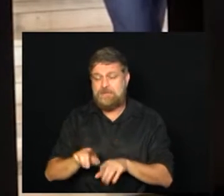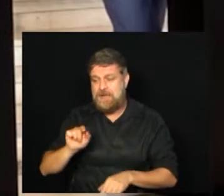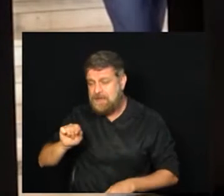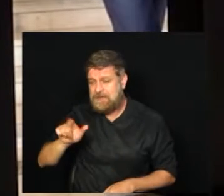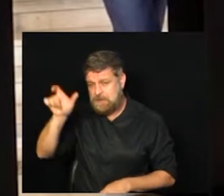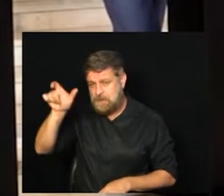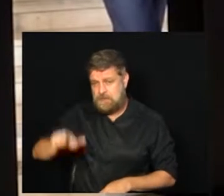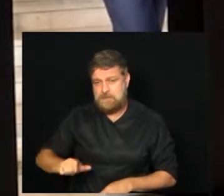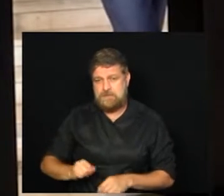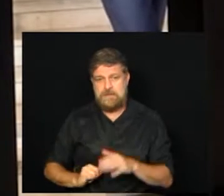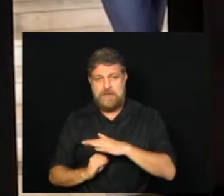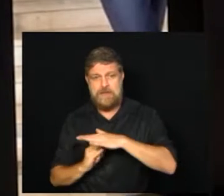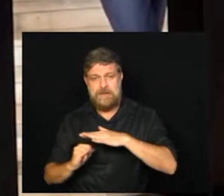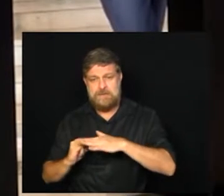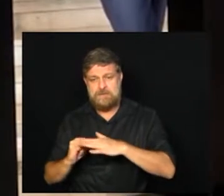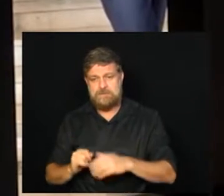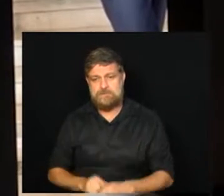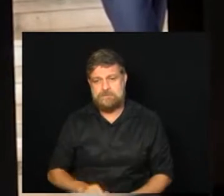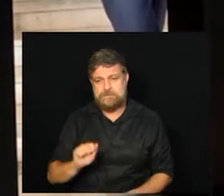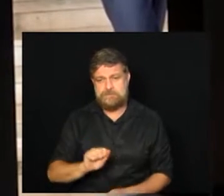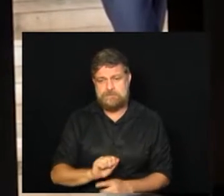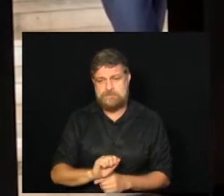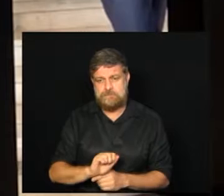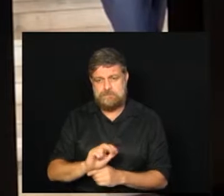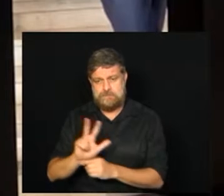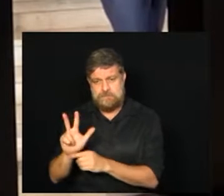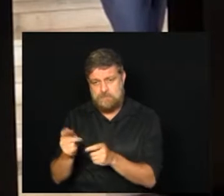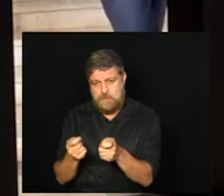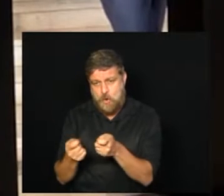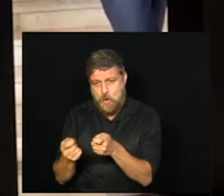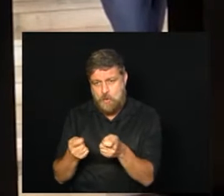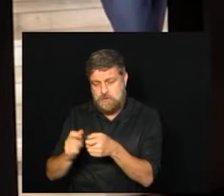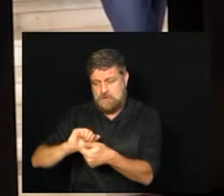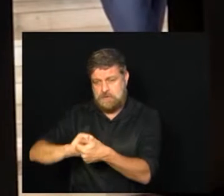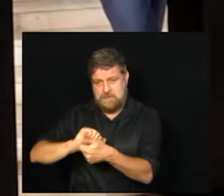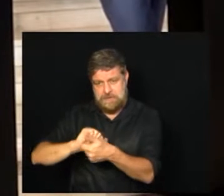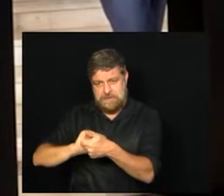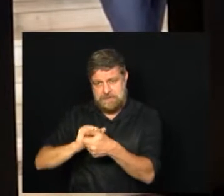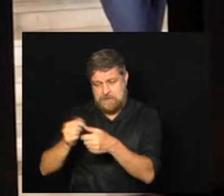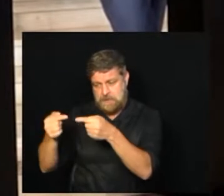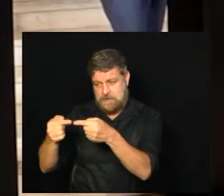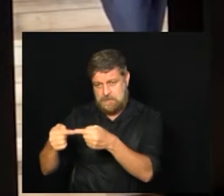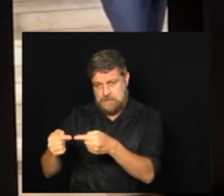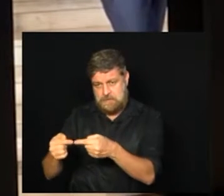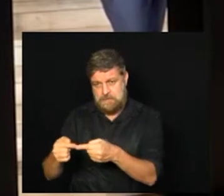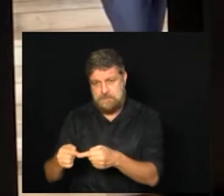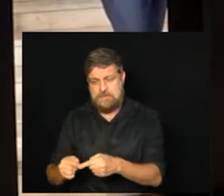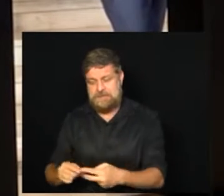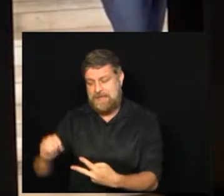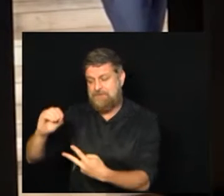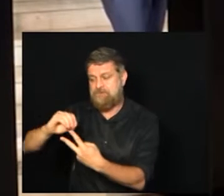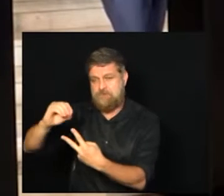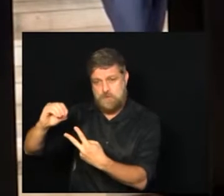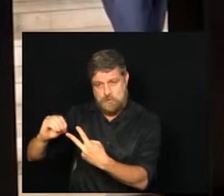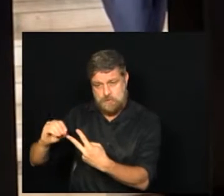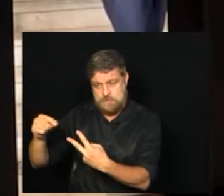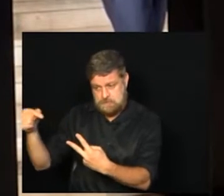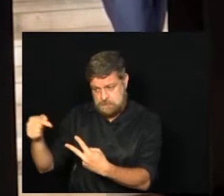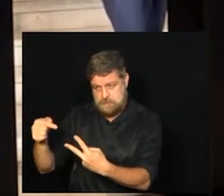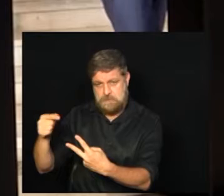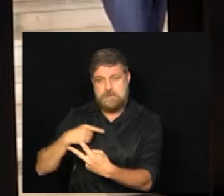pelo Instituto Nacional de Controle de Qualidade vinculada à Fiocruz, para que dessa